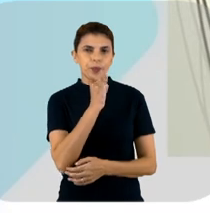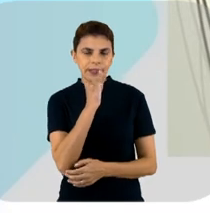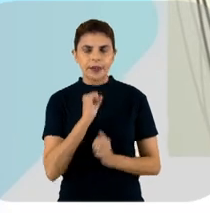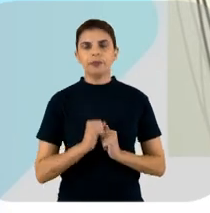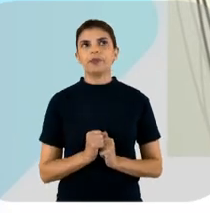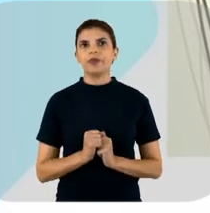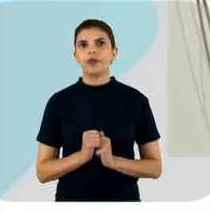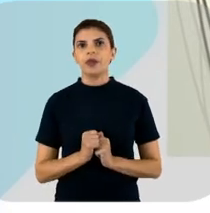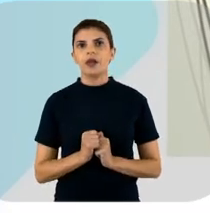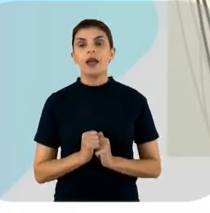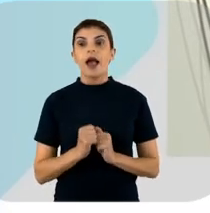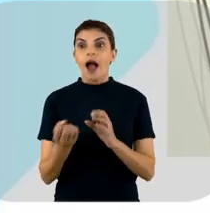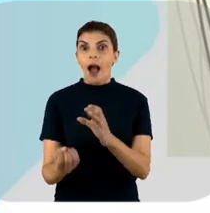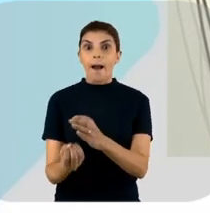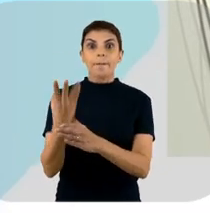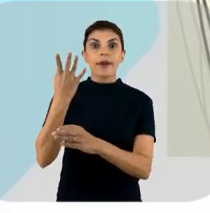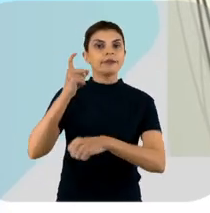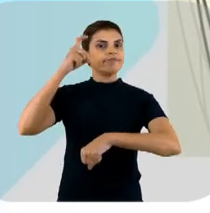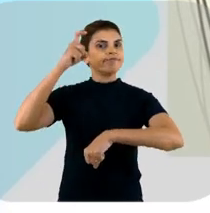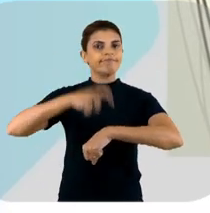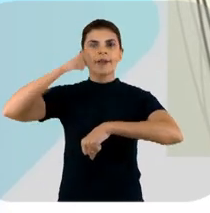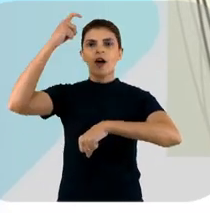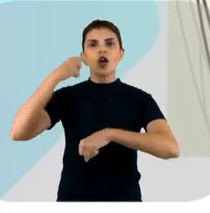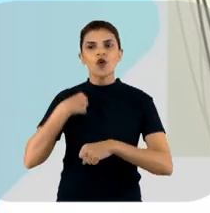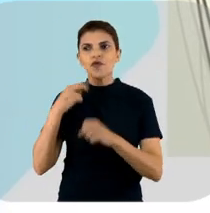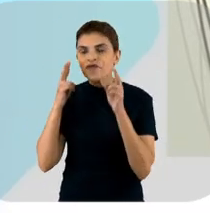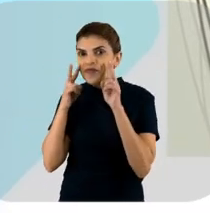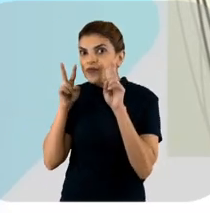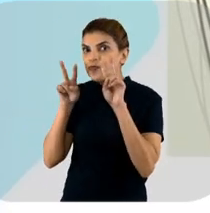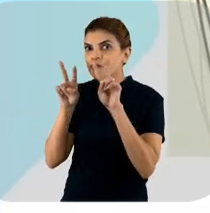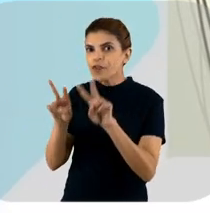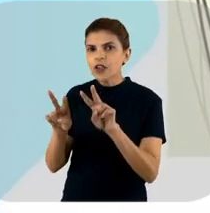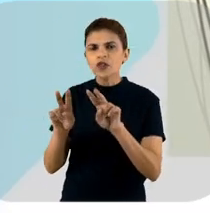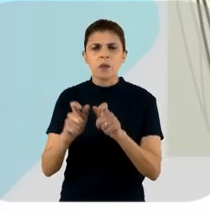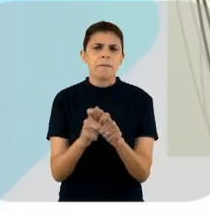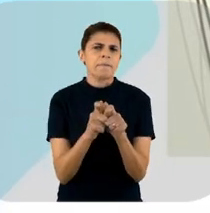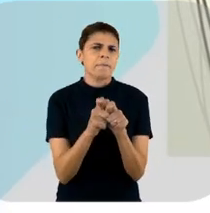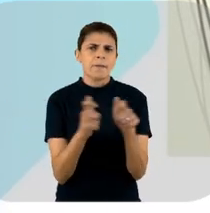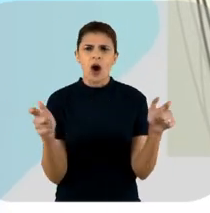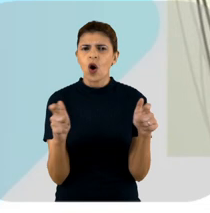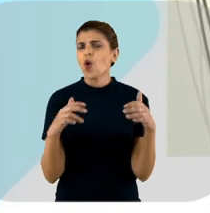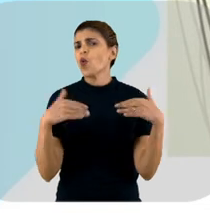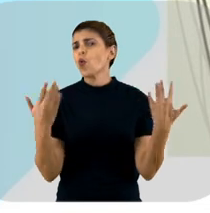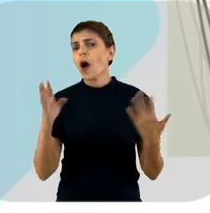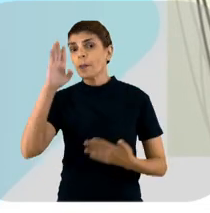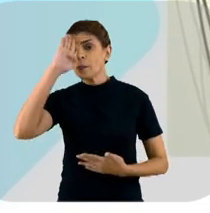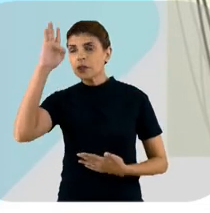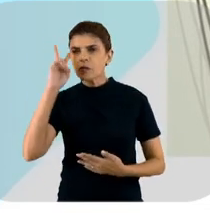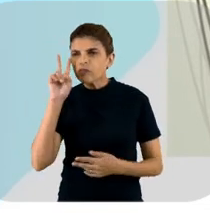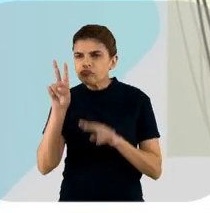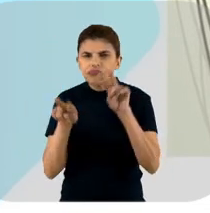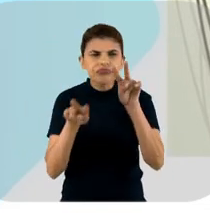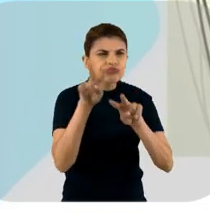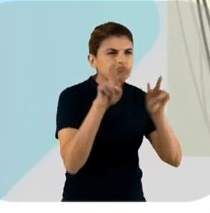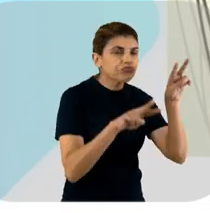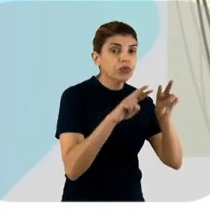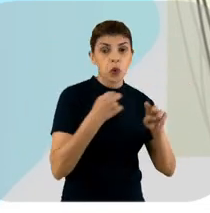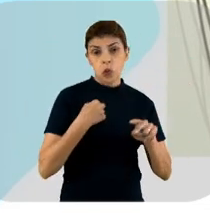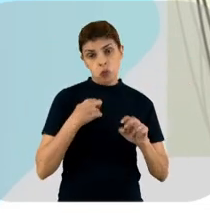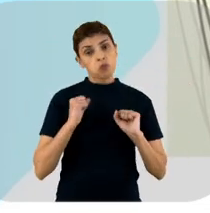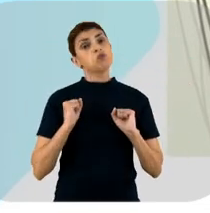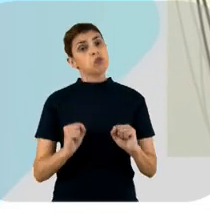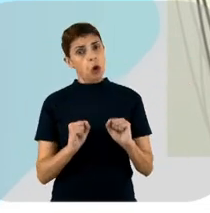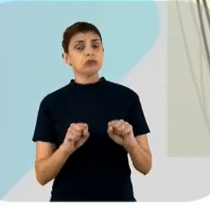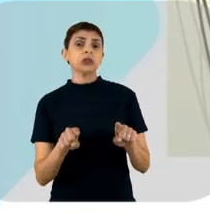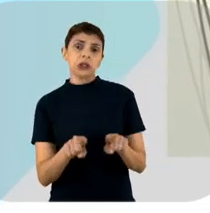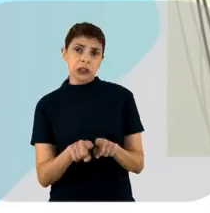Por exemplo, isso aí. Elas aparecem já e eu vejo para a maioria quais são as três principais, ou